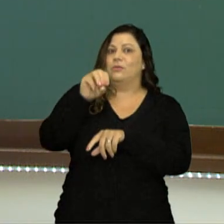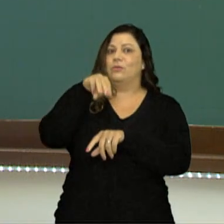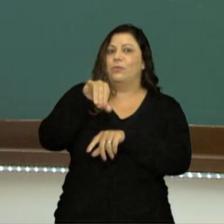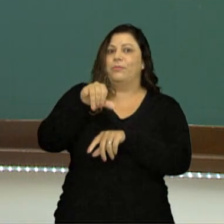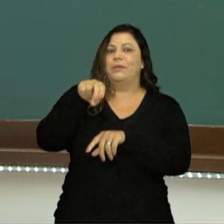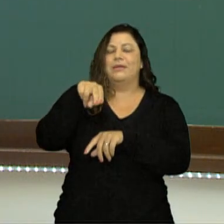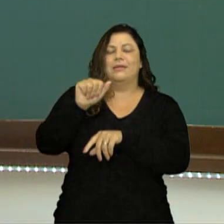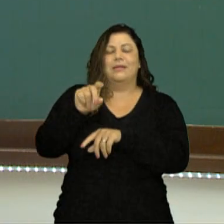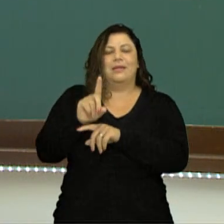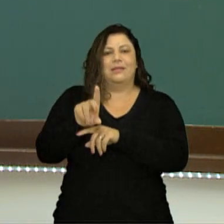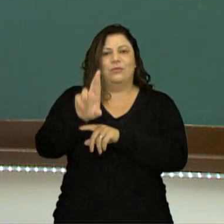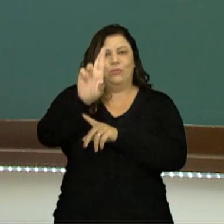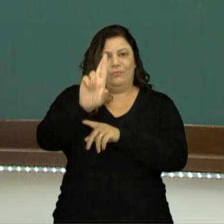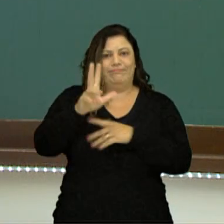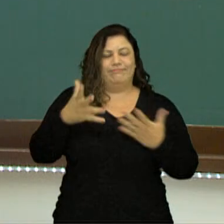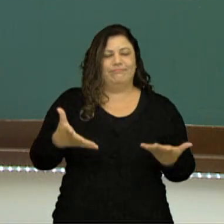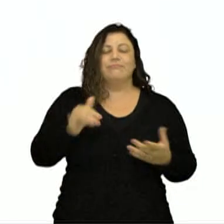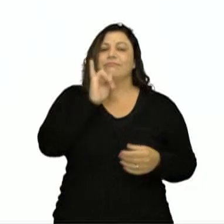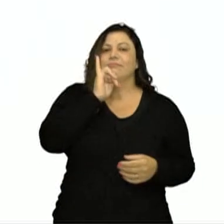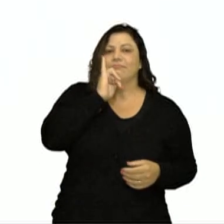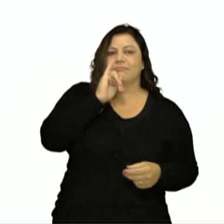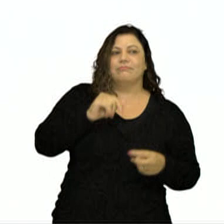Olha os exemplos que a gente tem. 3x,